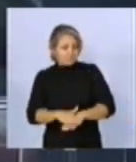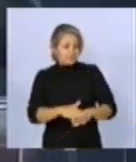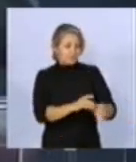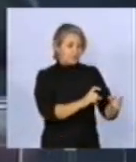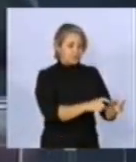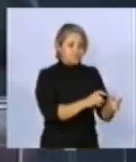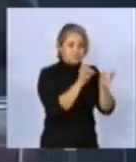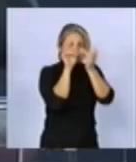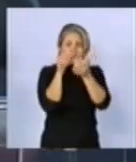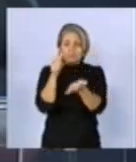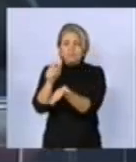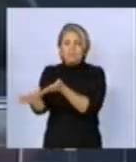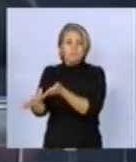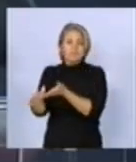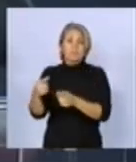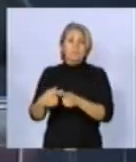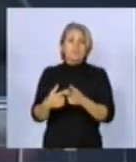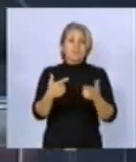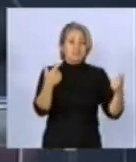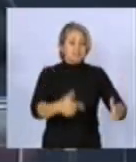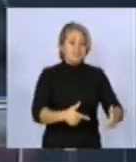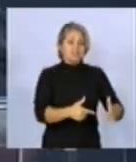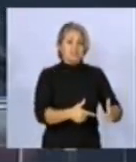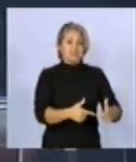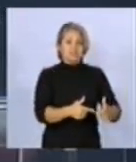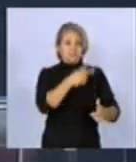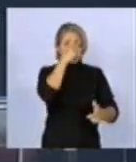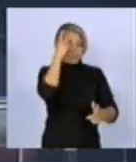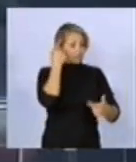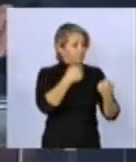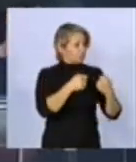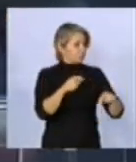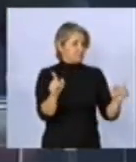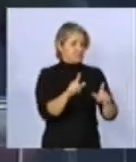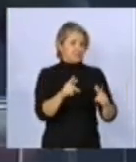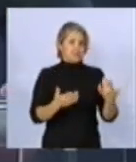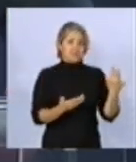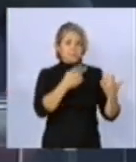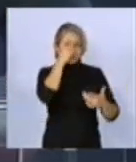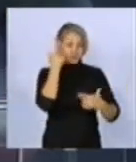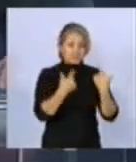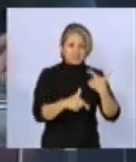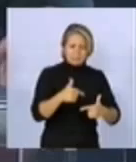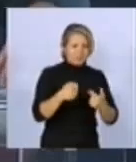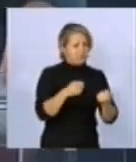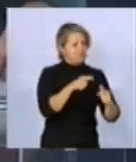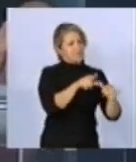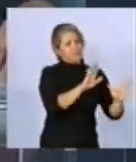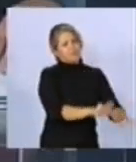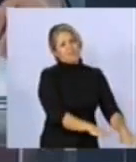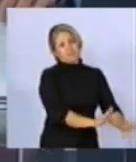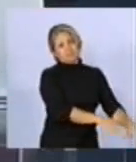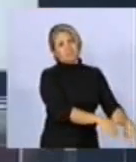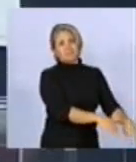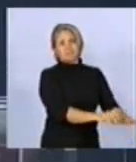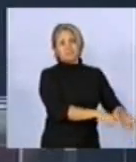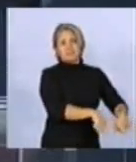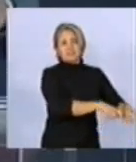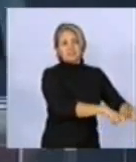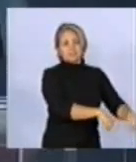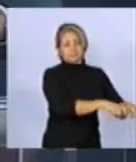há com a cultura da can Não há necessidade do funcionário ficar do empregado ficar